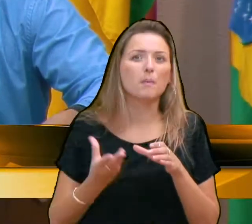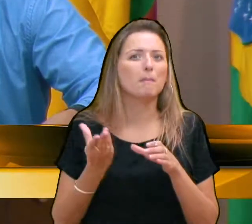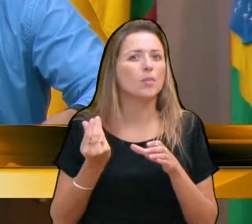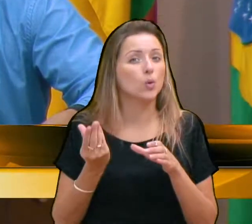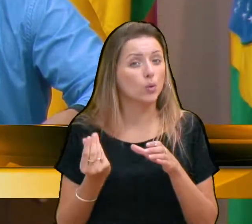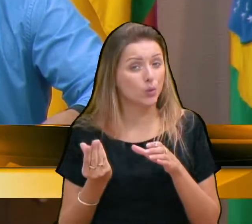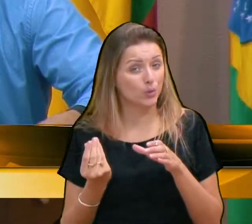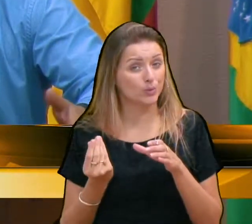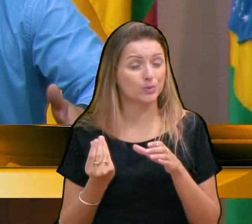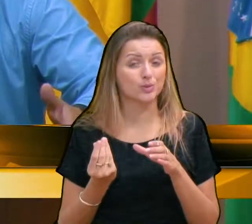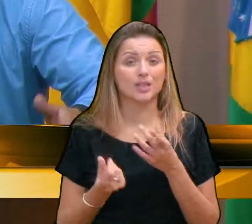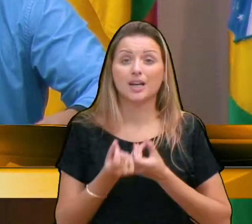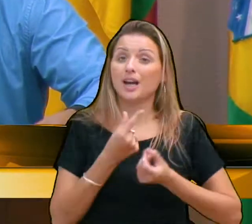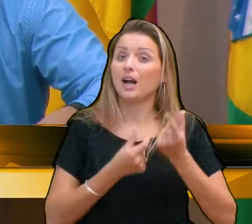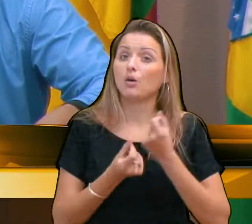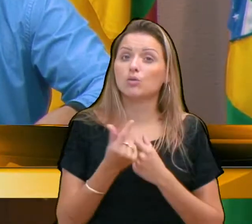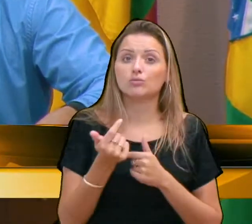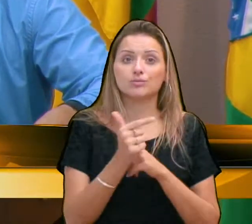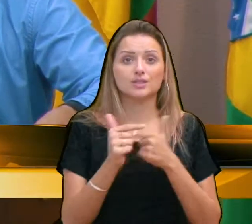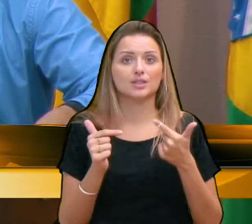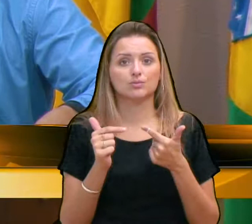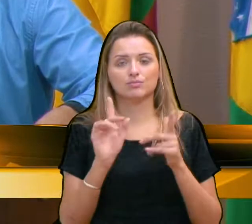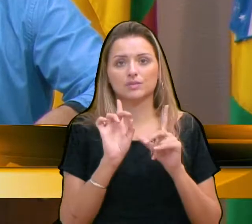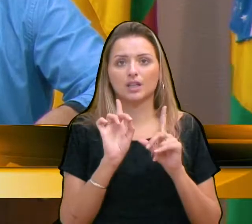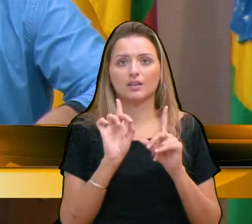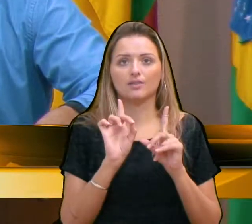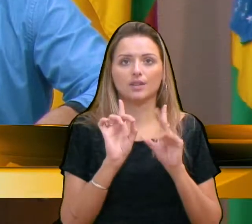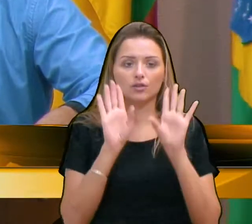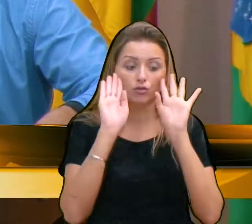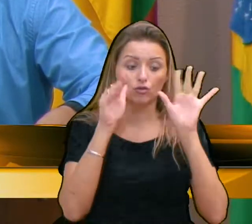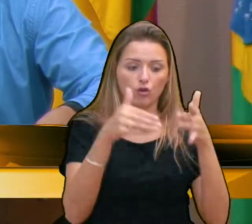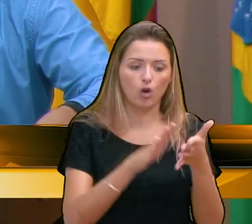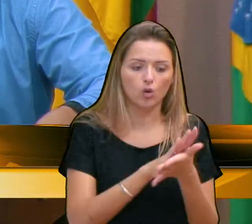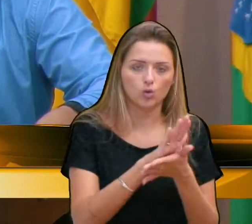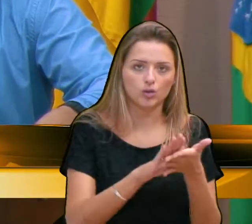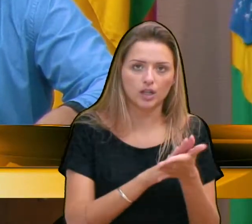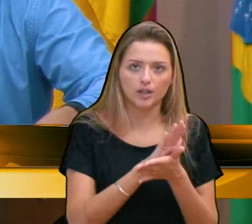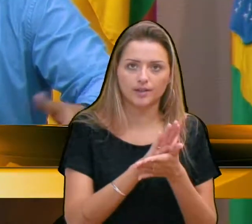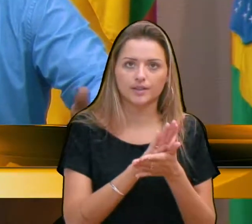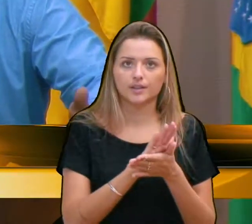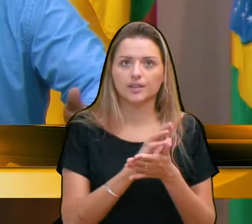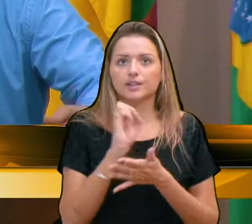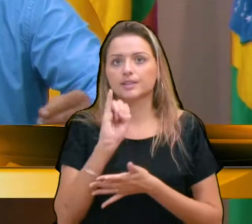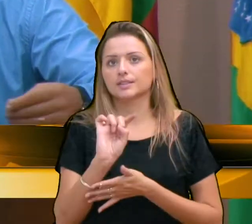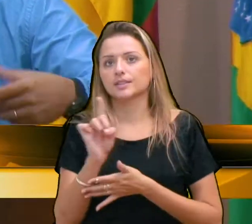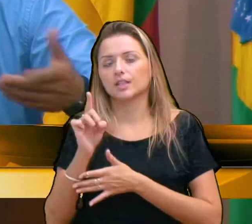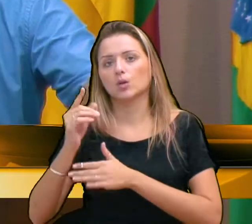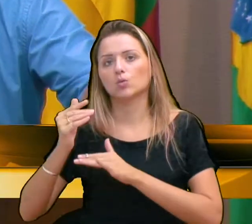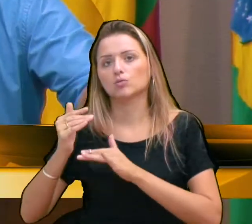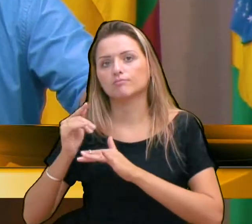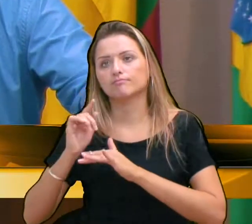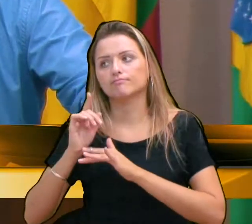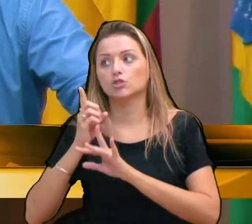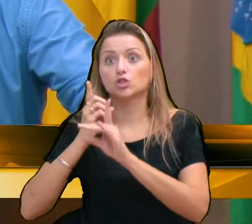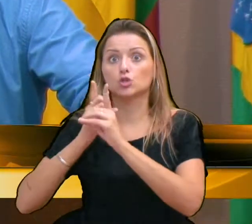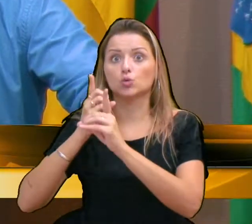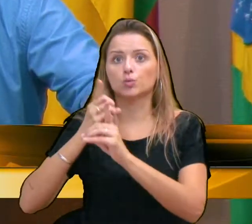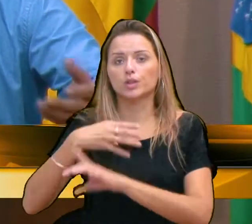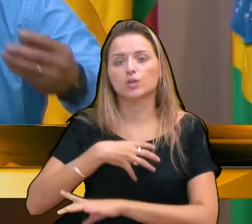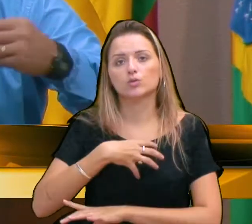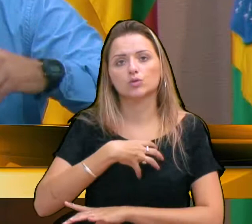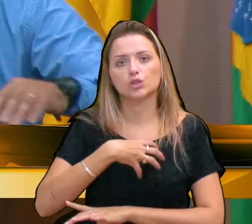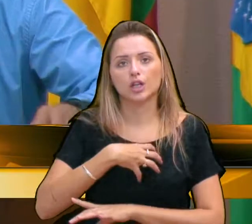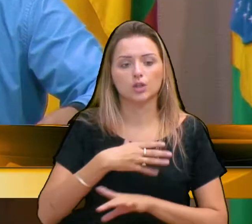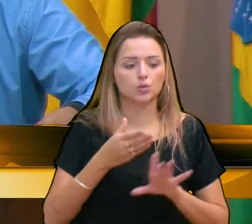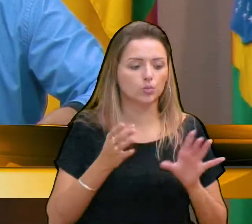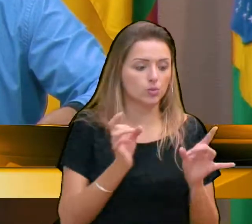não tiveram finalidade nenhuma, então estão jogando em cima. Enquanto não se construir, não se achar um caminho para aquele já